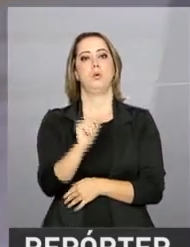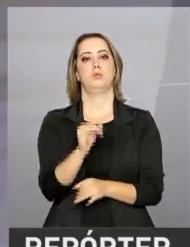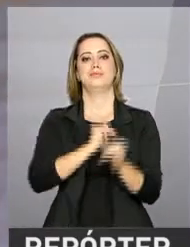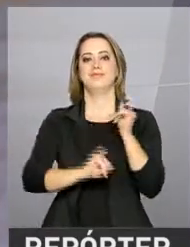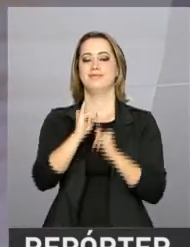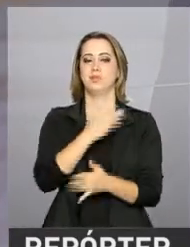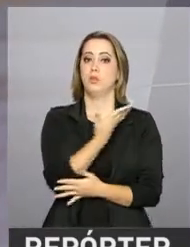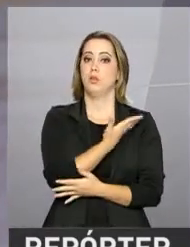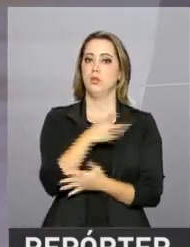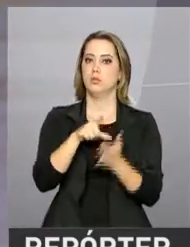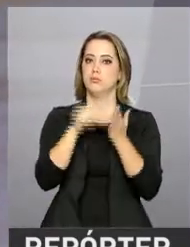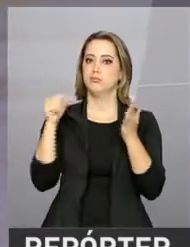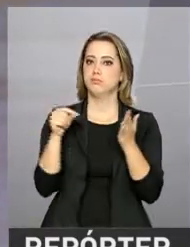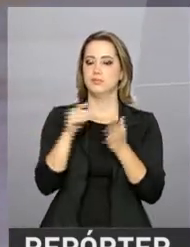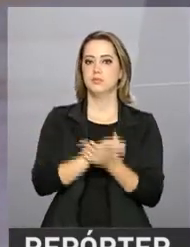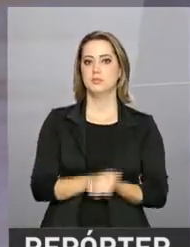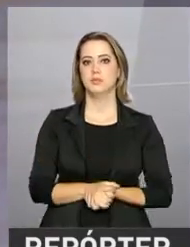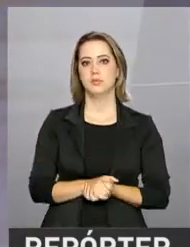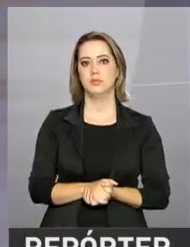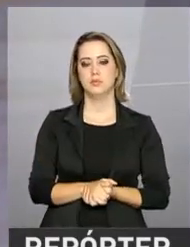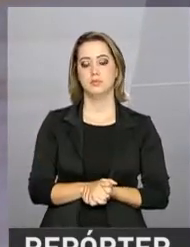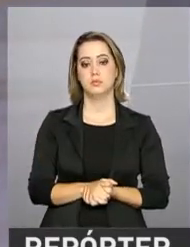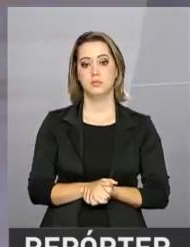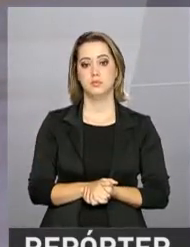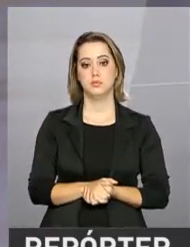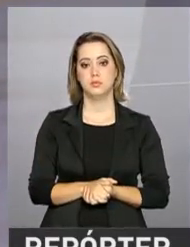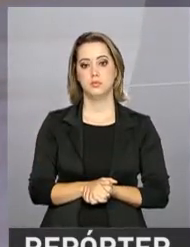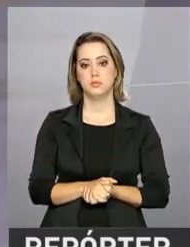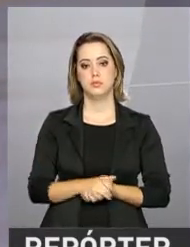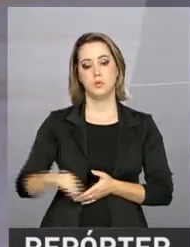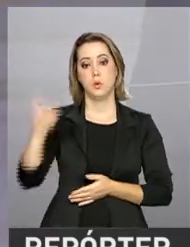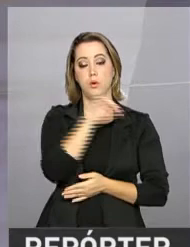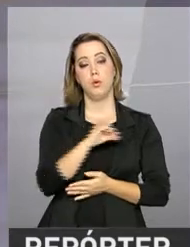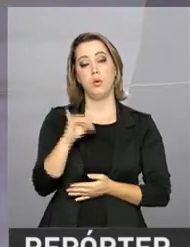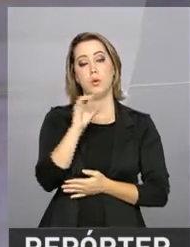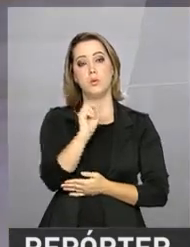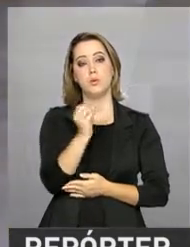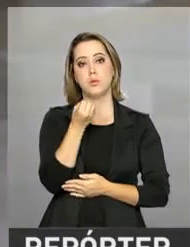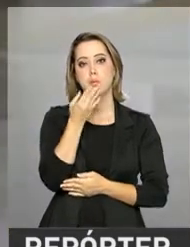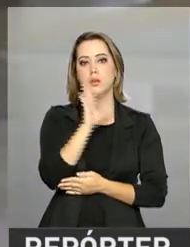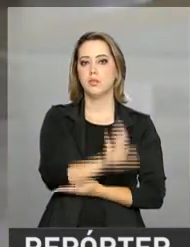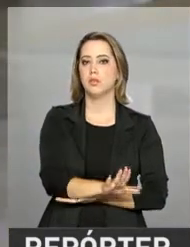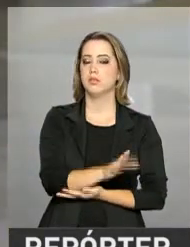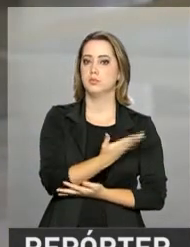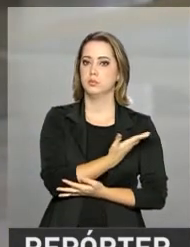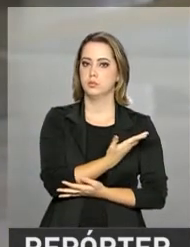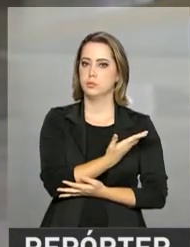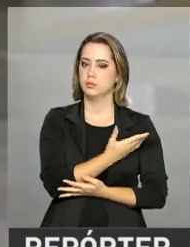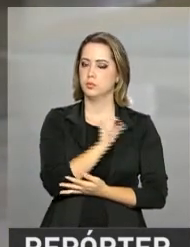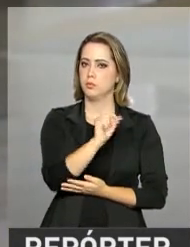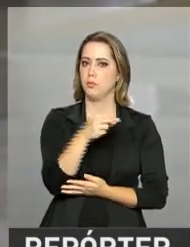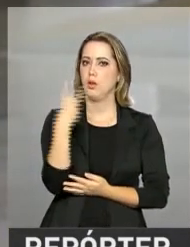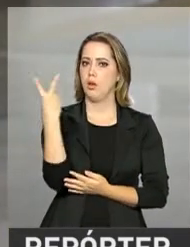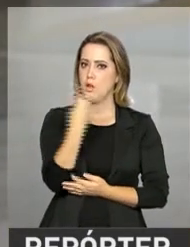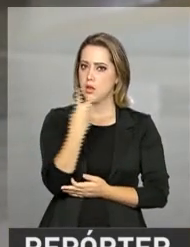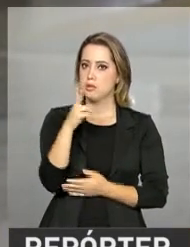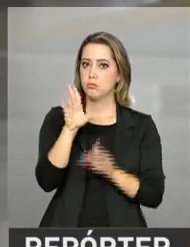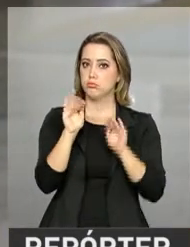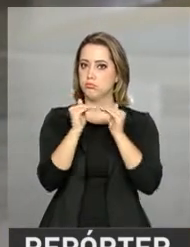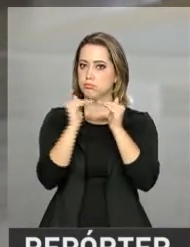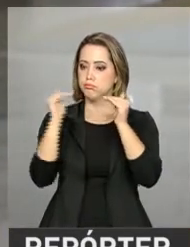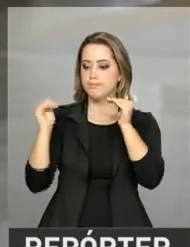sálvia direto do palácio do planalto lá paulo olá roberto boa tarde olha o roberto é a segunda redução